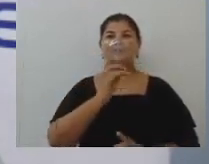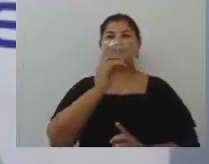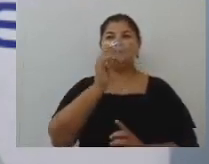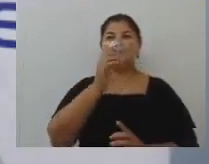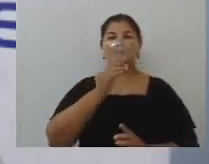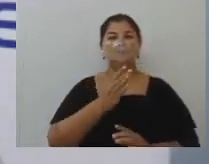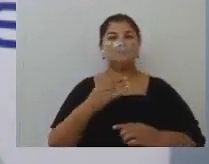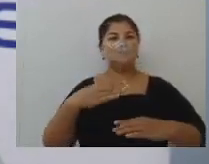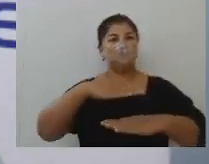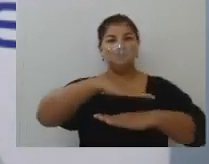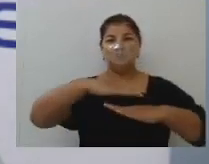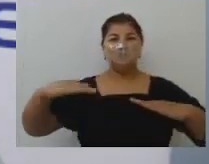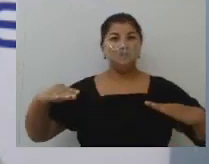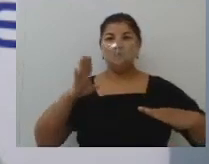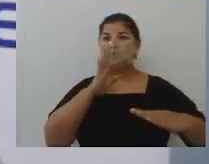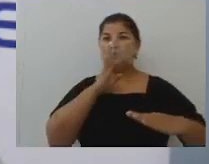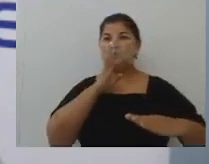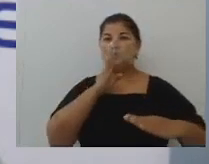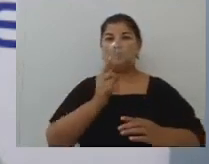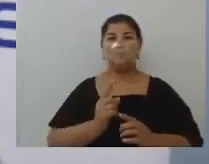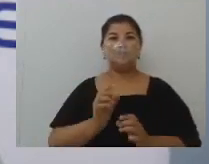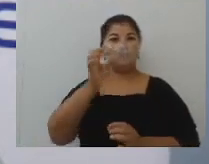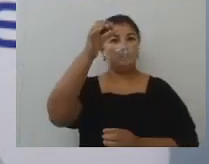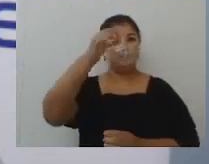Horizontal, nada. Vertical.